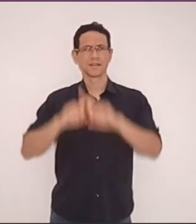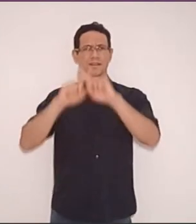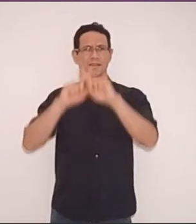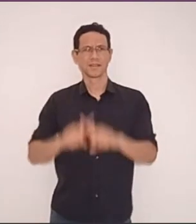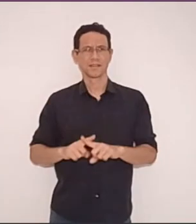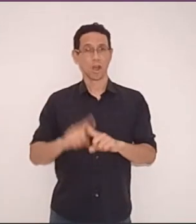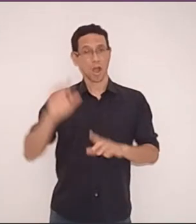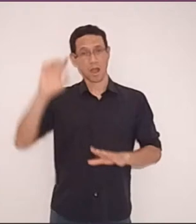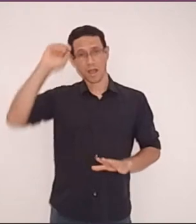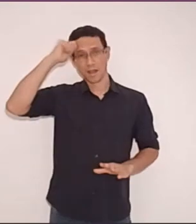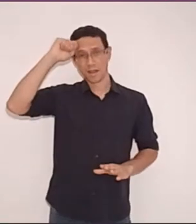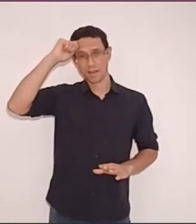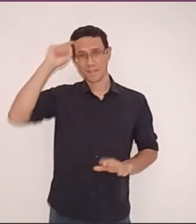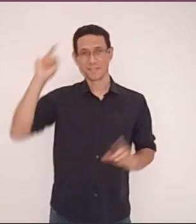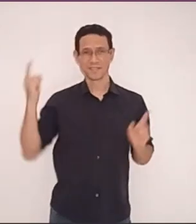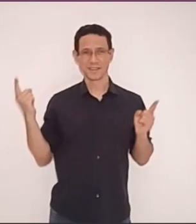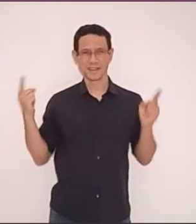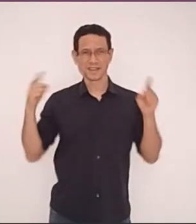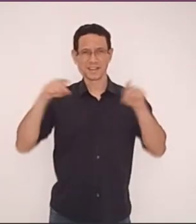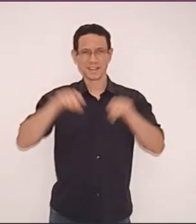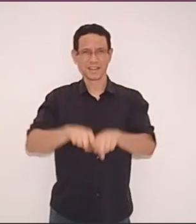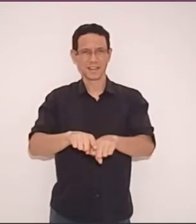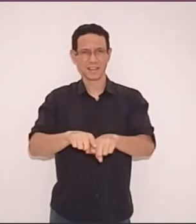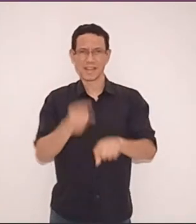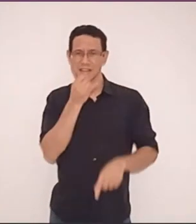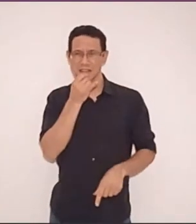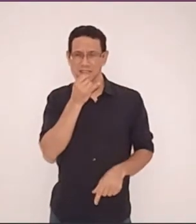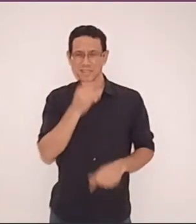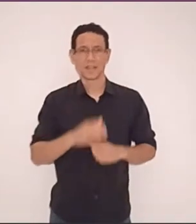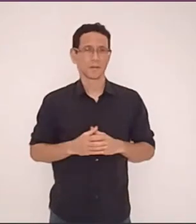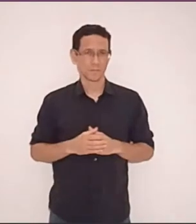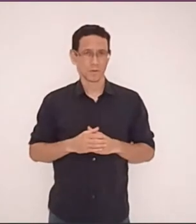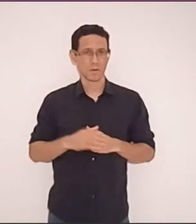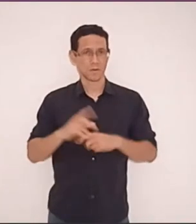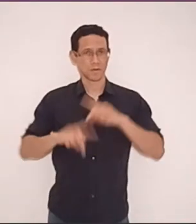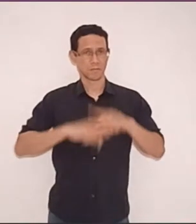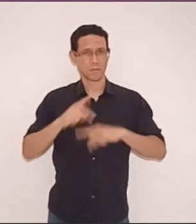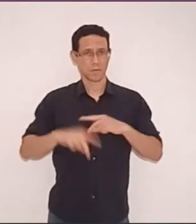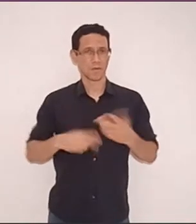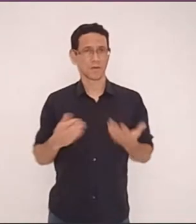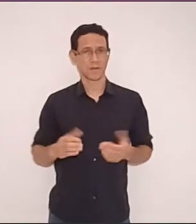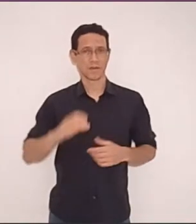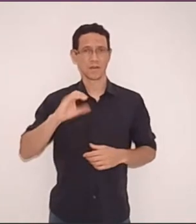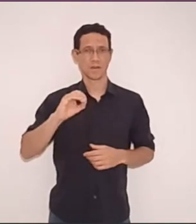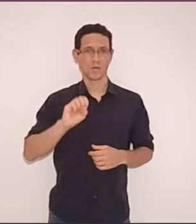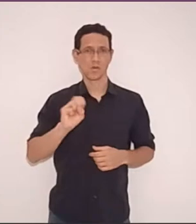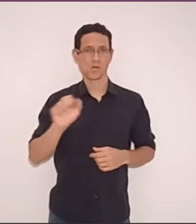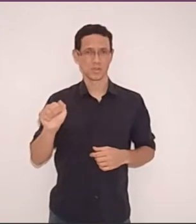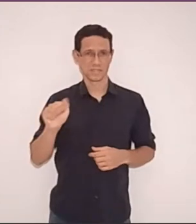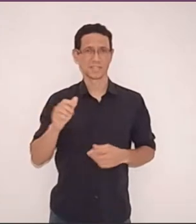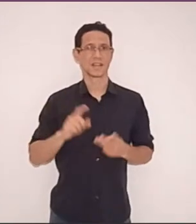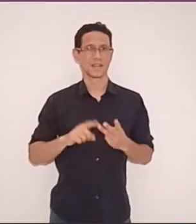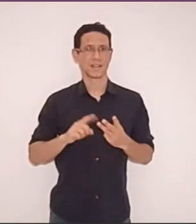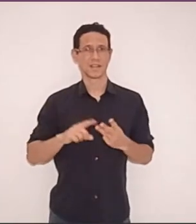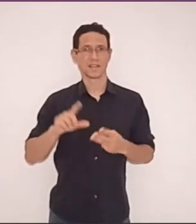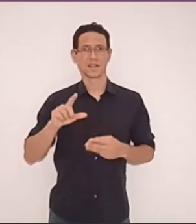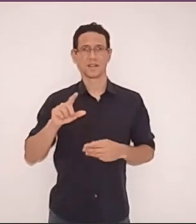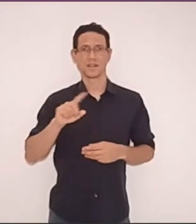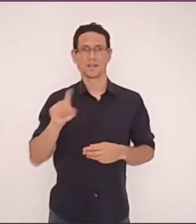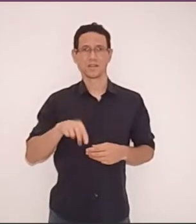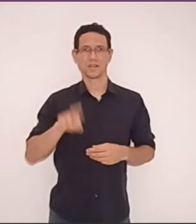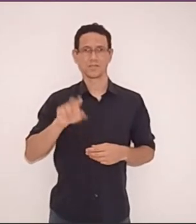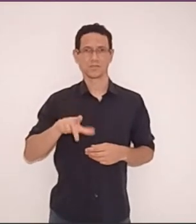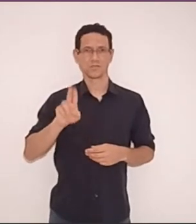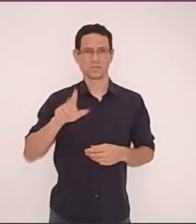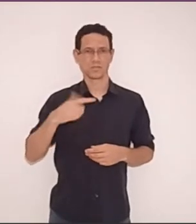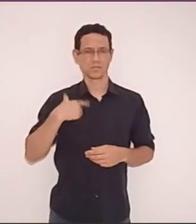na cultura africana com fluente é por exemplo do mundo por exemplo o exposta donos curso